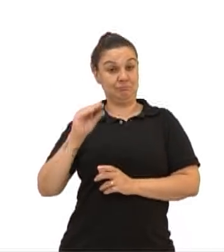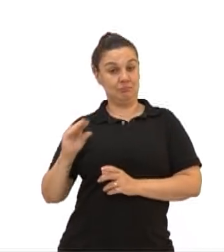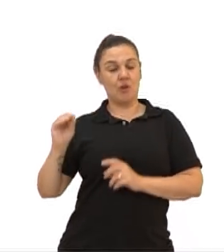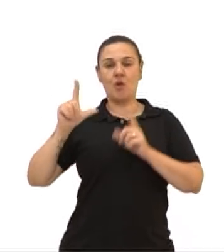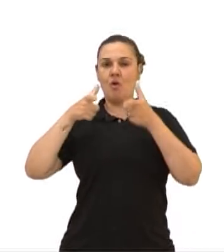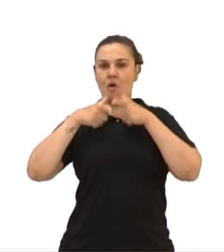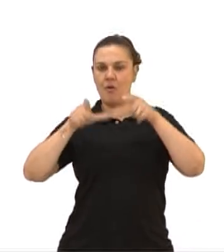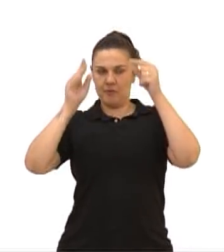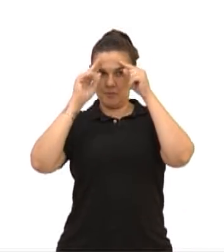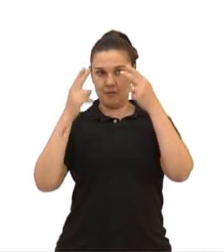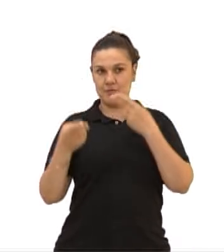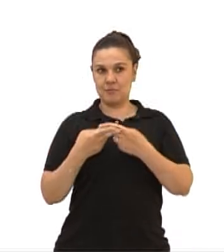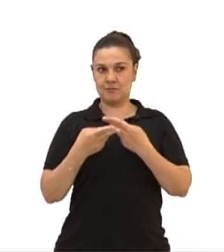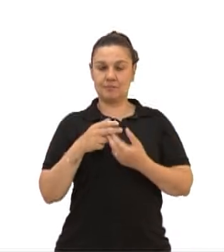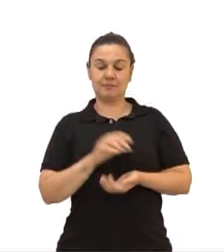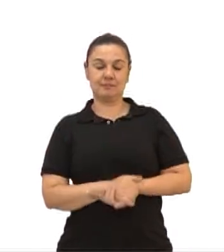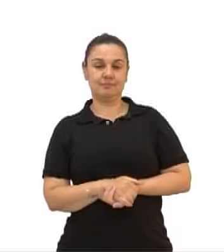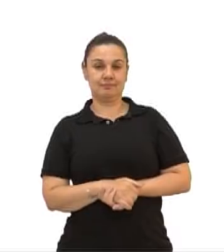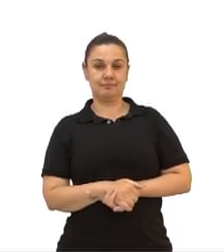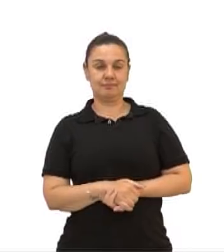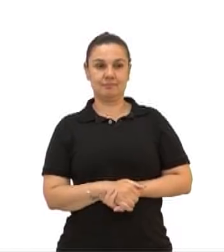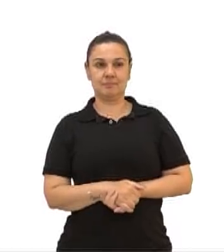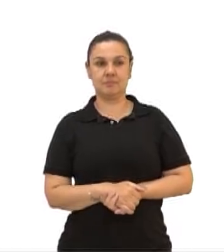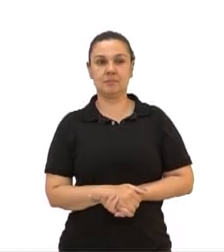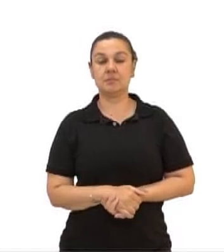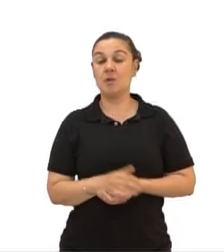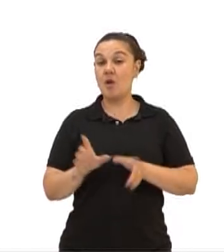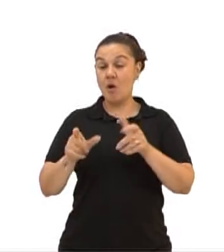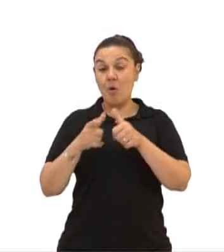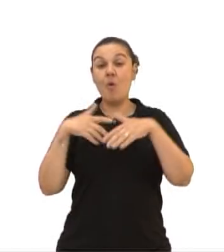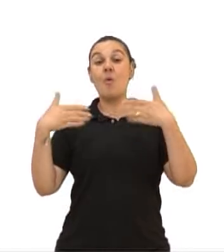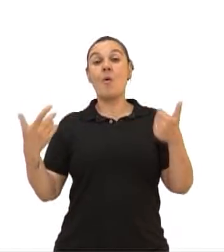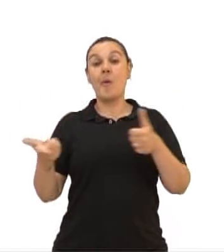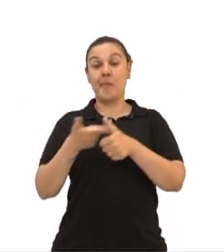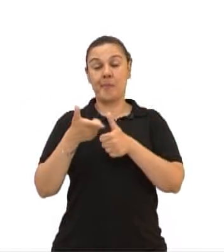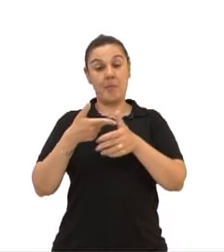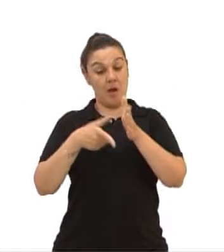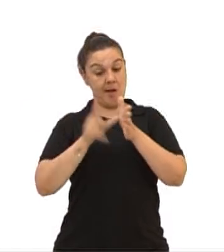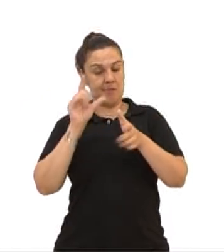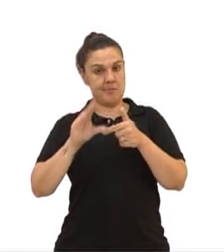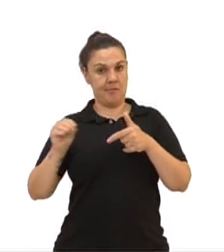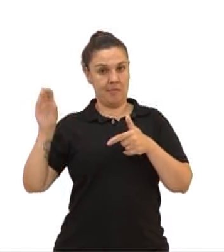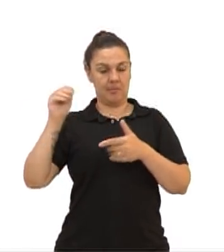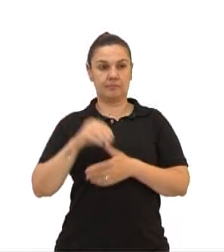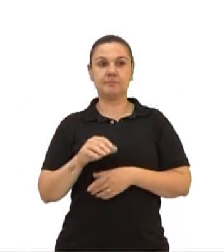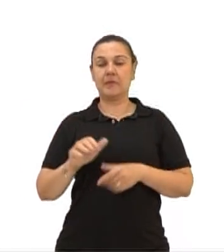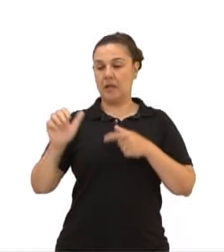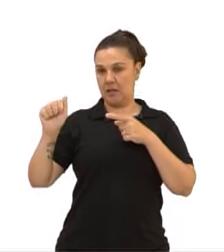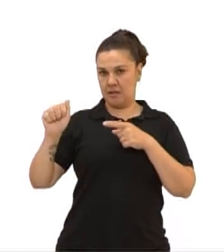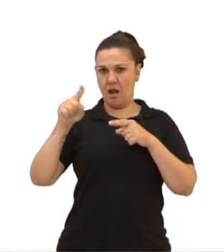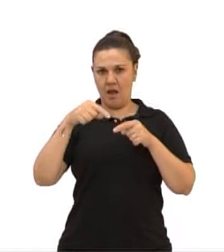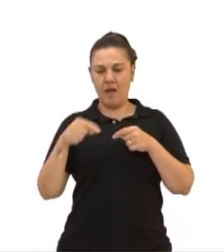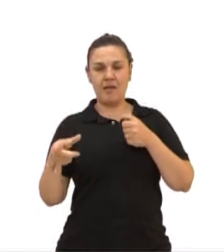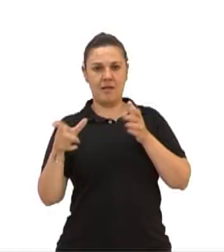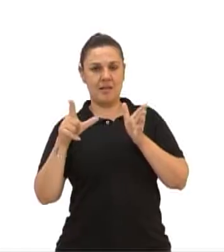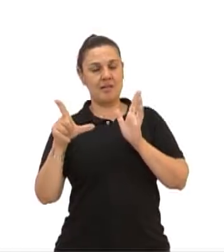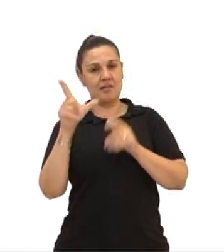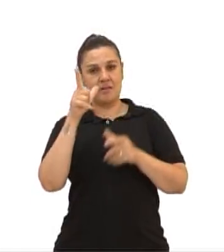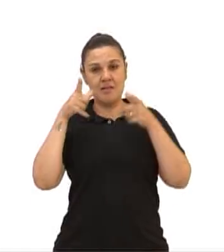ele utilizava para se comunicar? Qual será que foi a primeira linguagem antes da fala? Alternativa A, linguagem